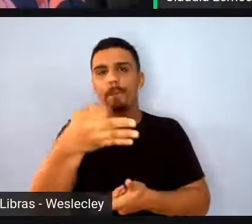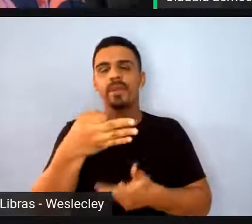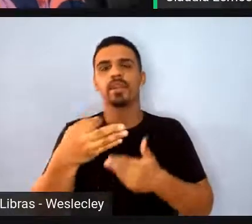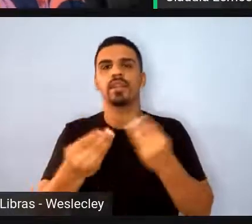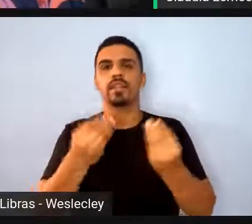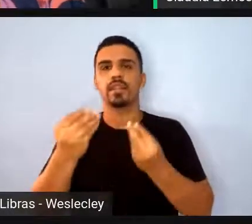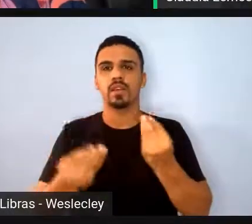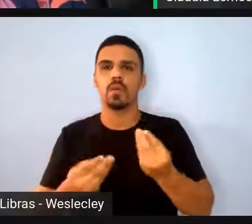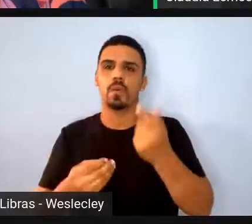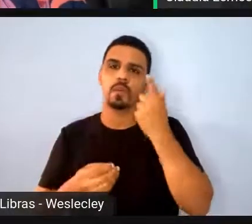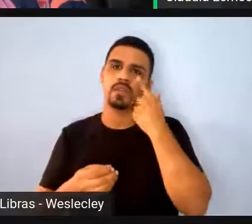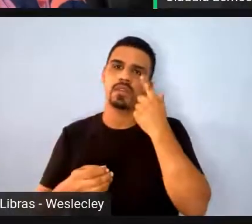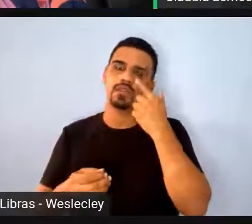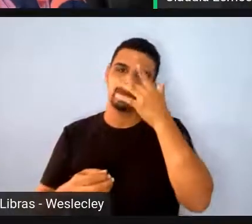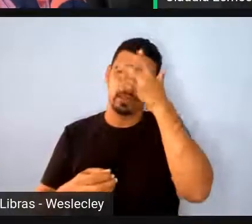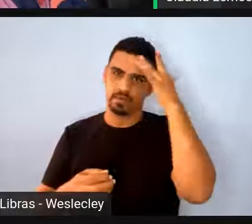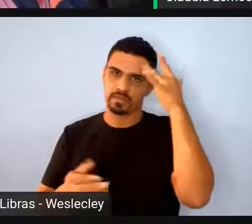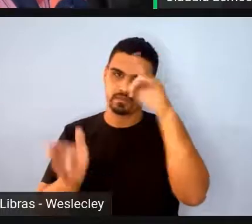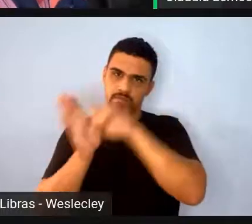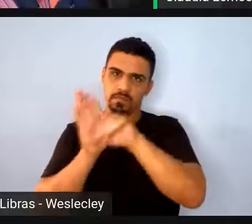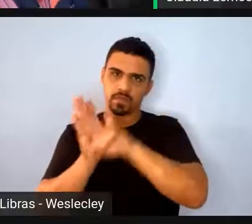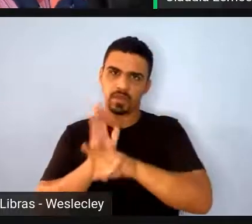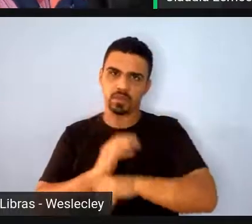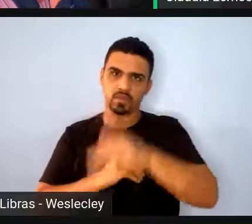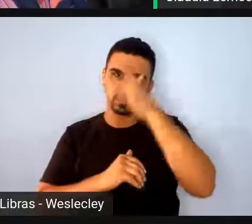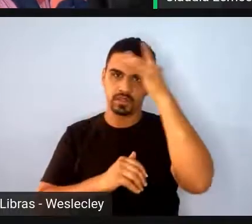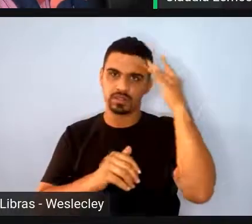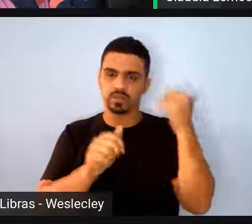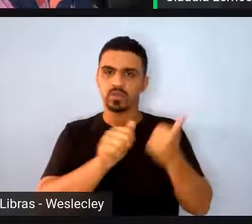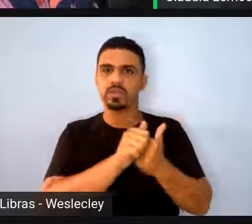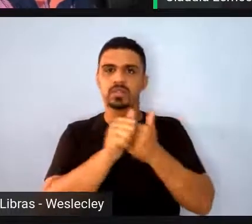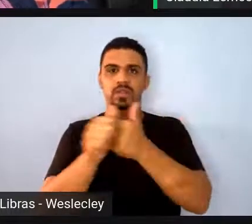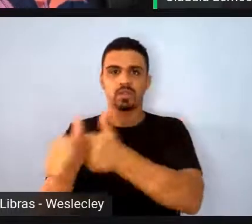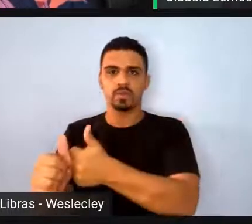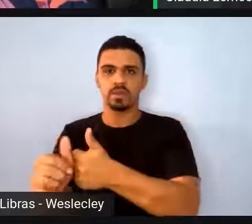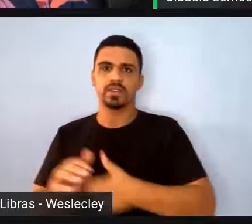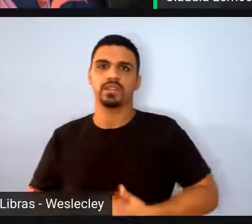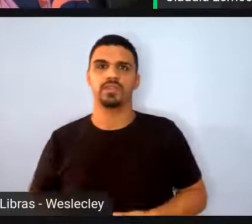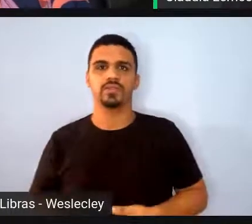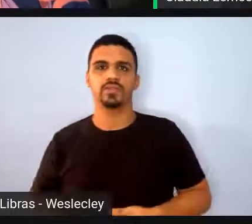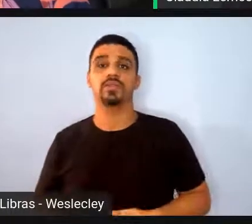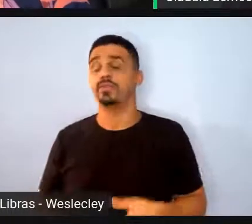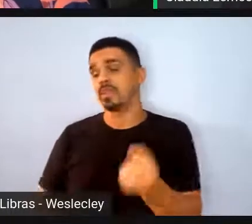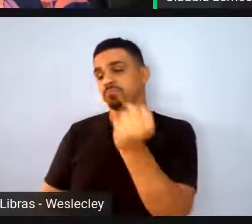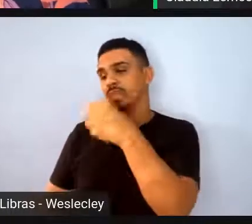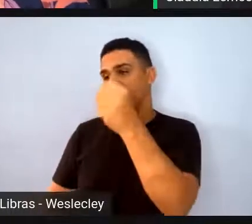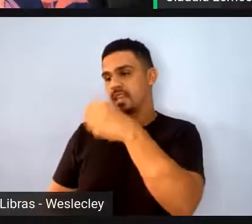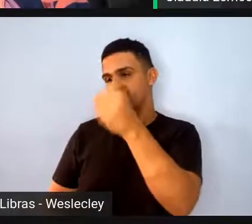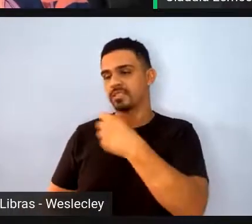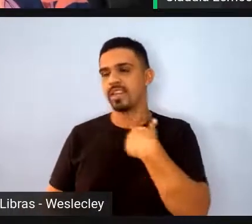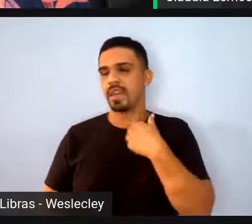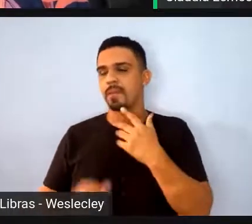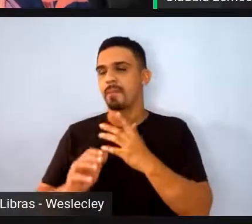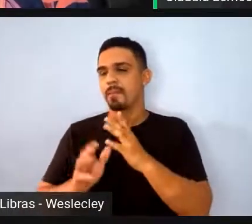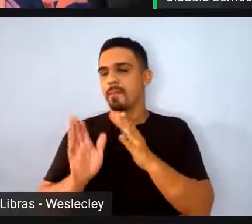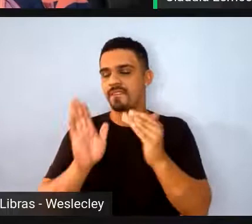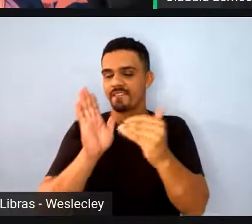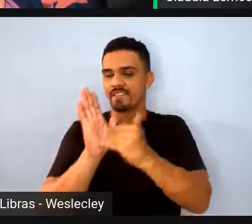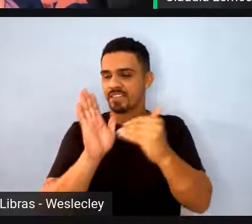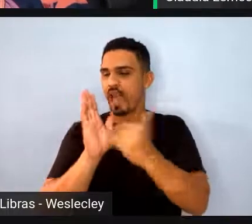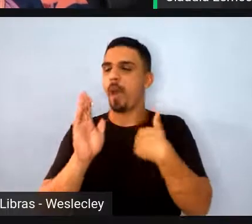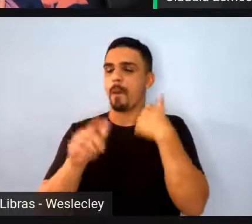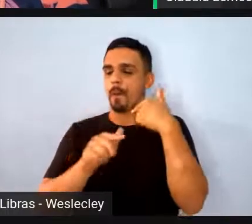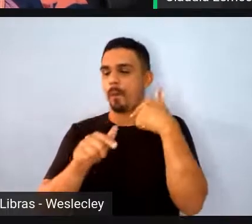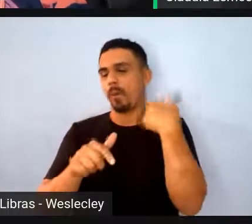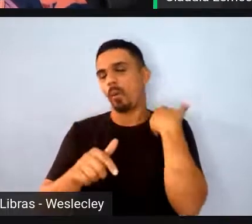mais perguntas aqui de quem está acompanhando. Então, é um pouco da conclusão mesmo. A conclusão é que é o